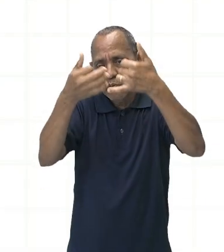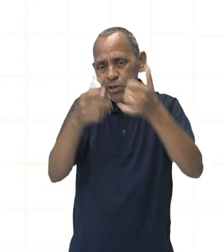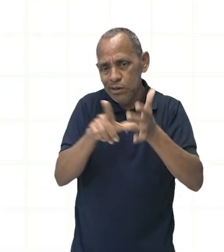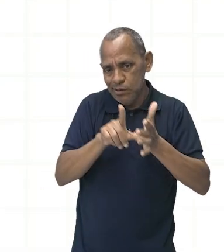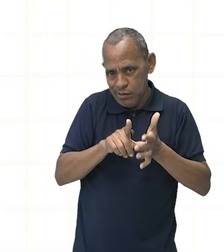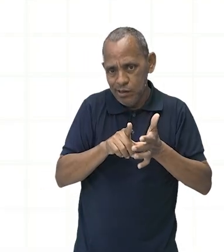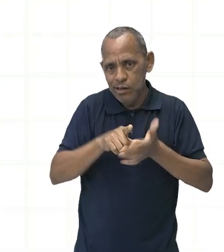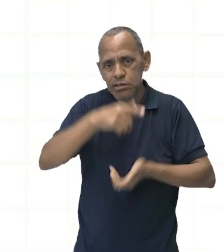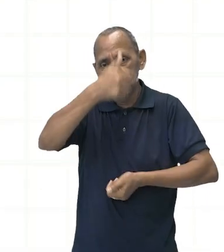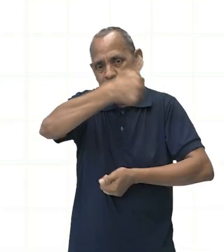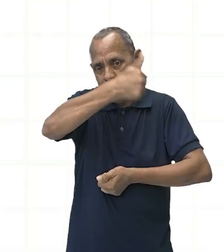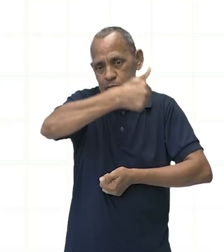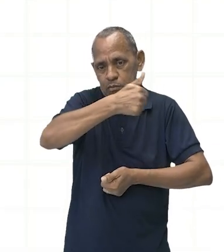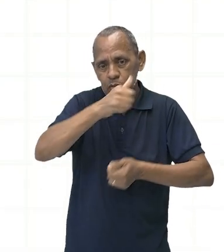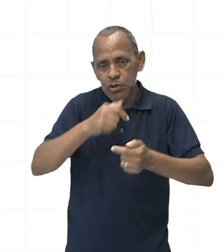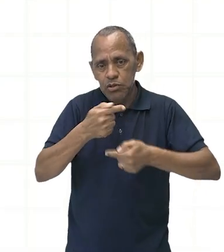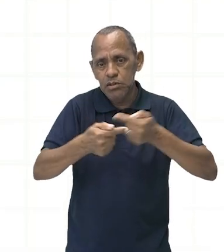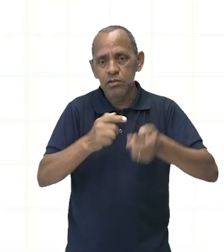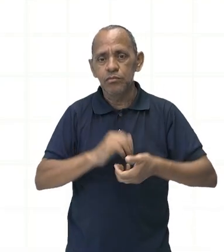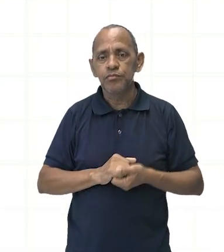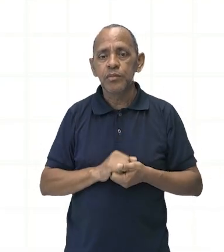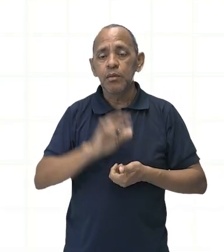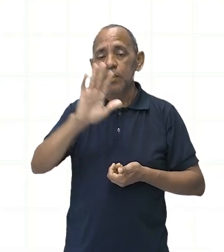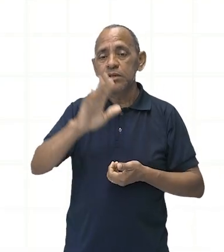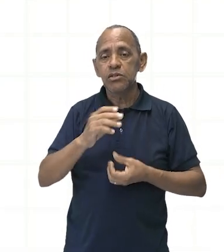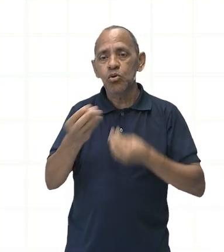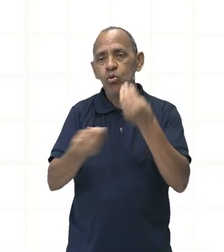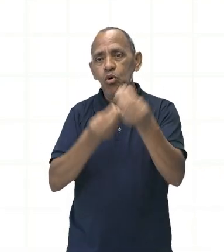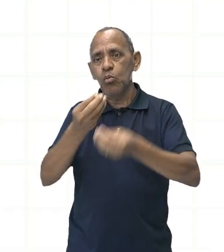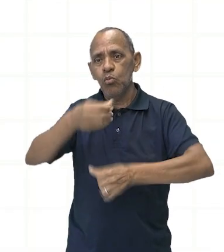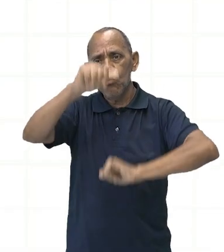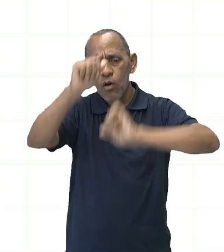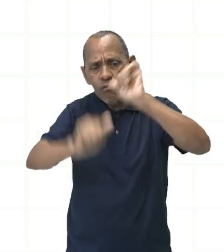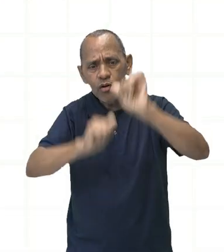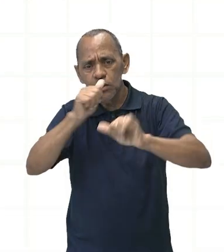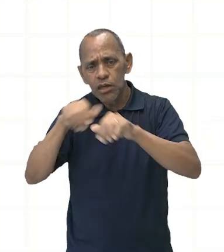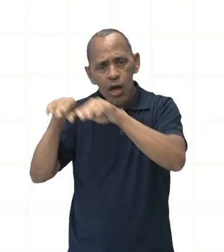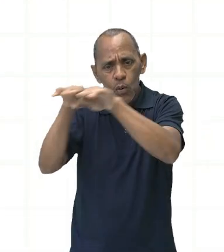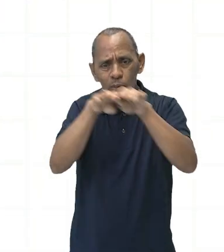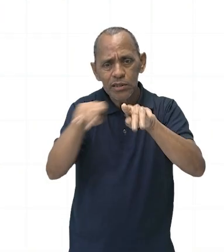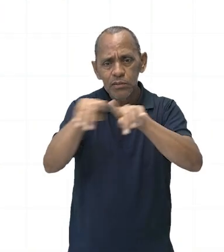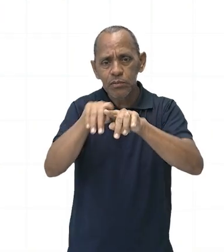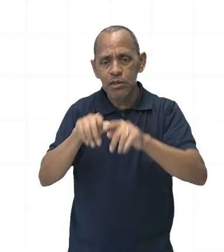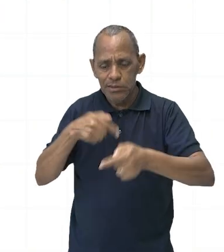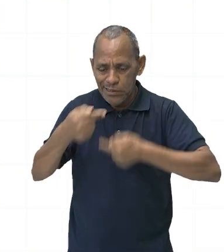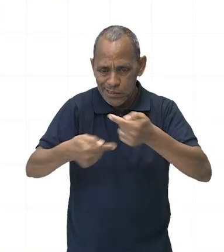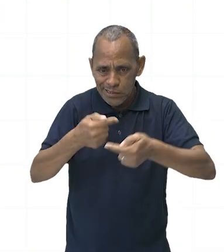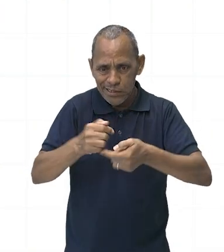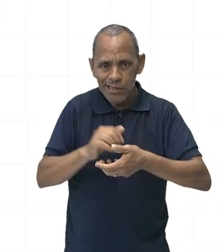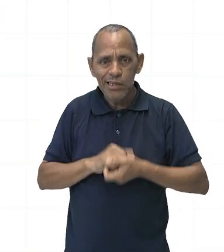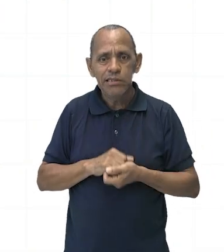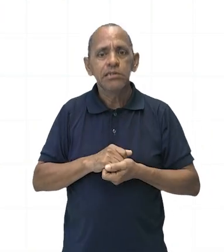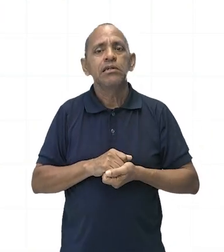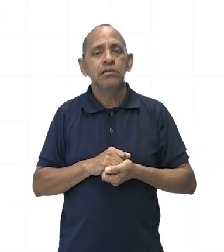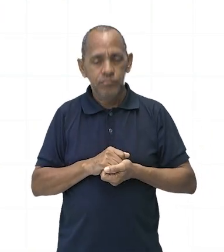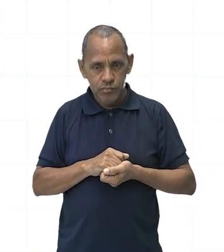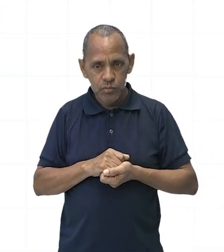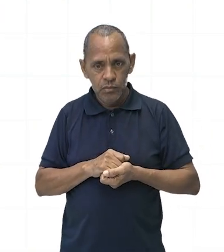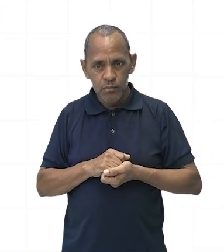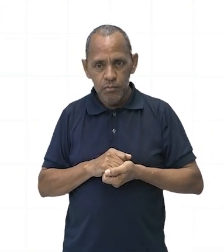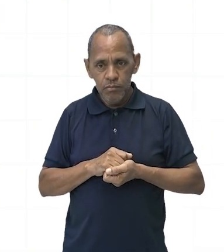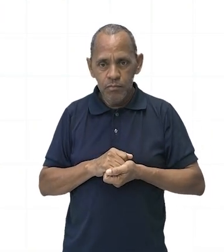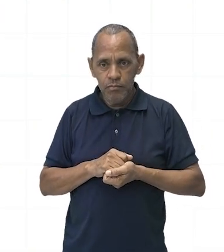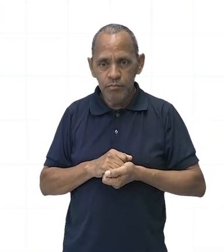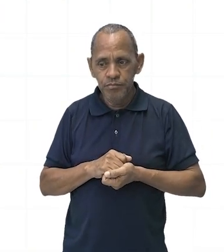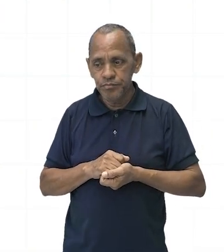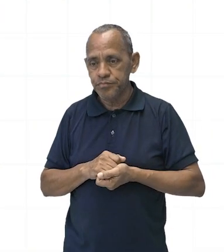que eu coloquei para vocês dessa primeira geração. Agora, vamos avaliar o padrão de herança recessiva ligada ao